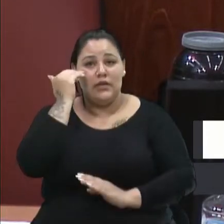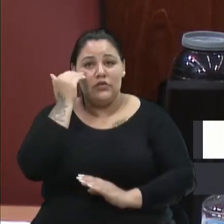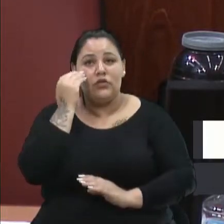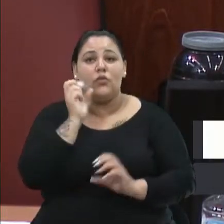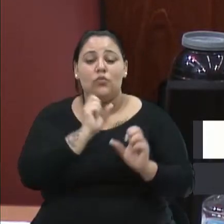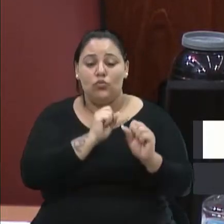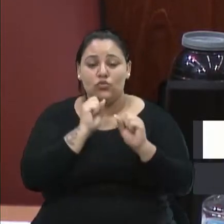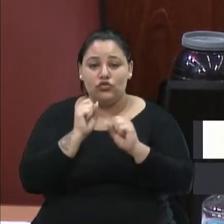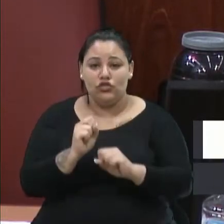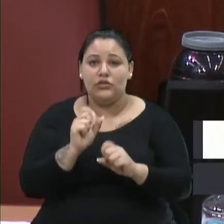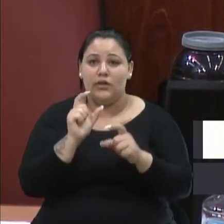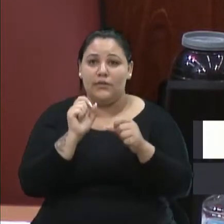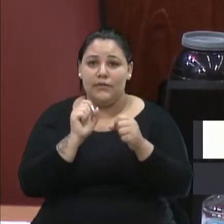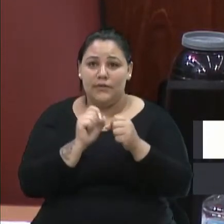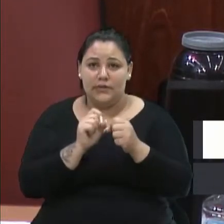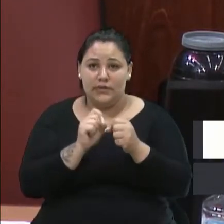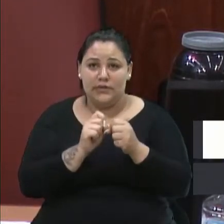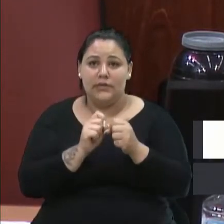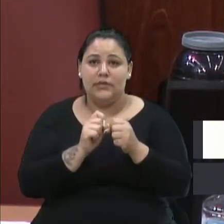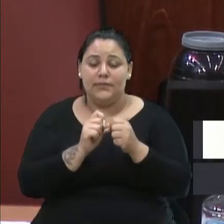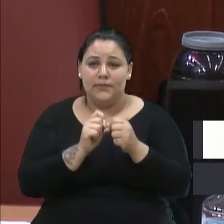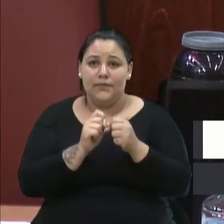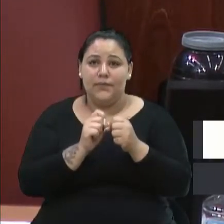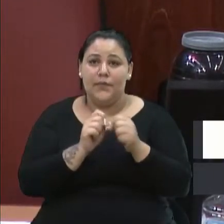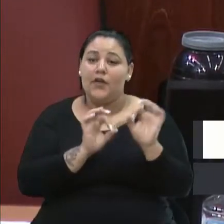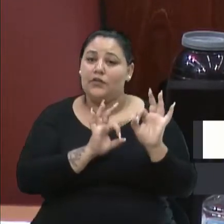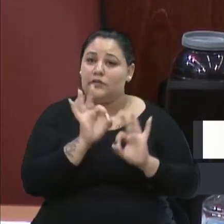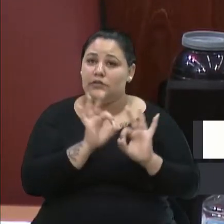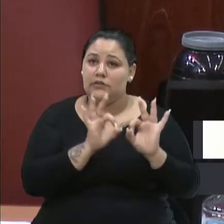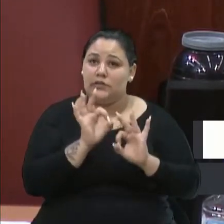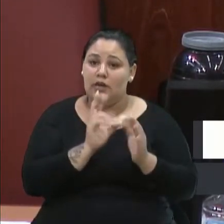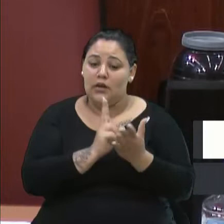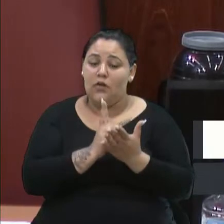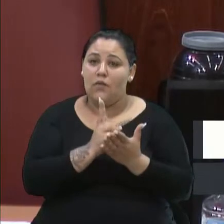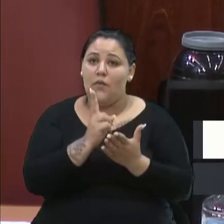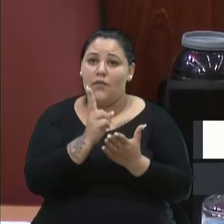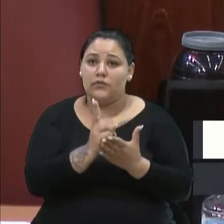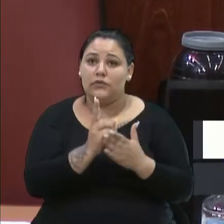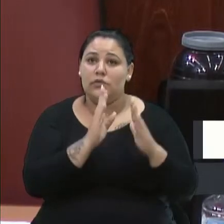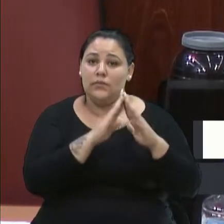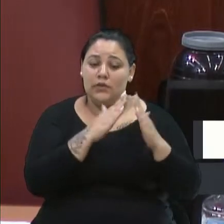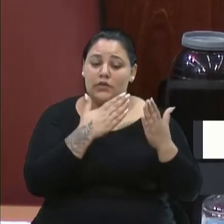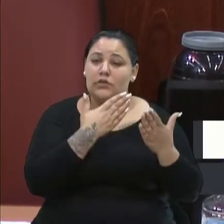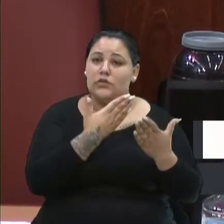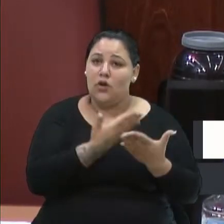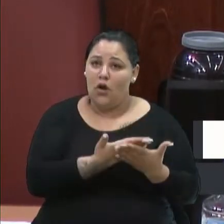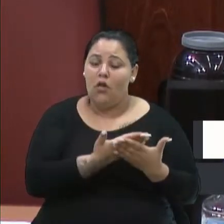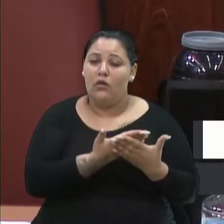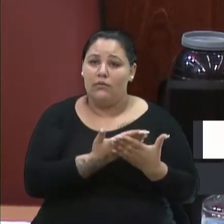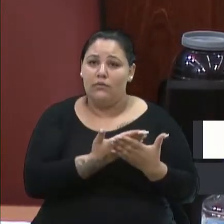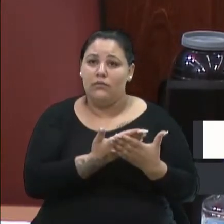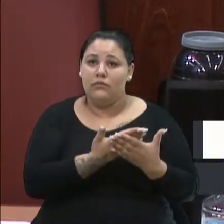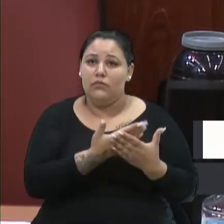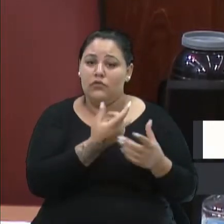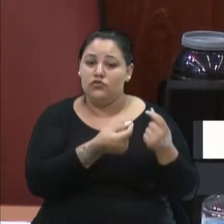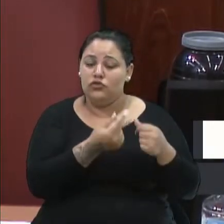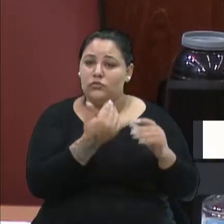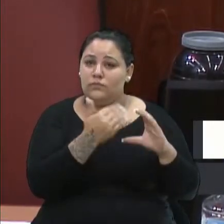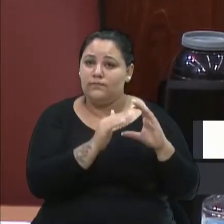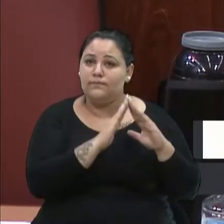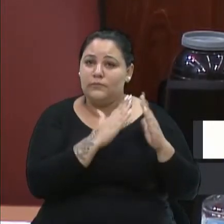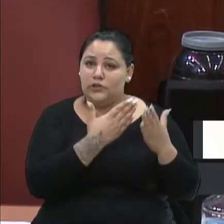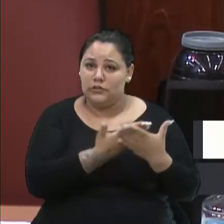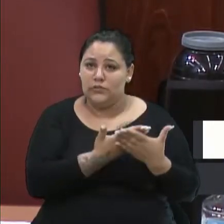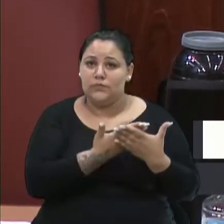possível fazer uma medida burocrática e manter esse recurso para as escolas, que era o fim específico.